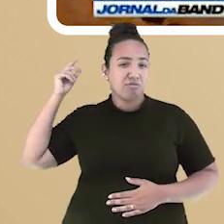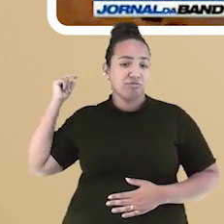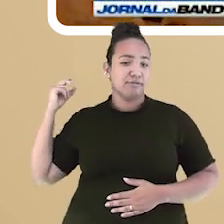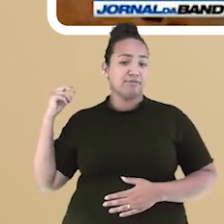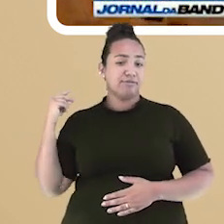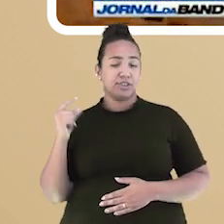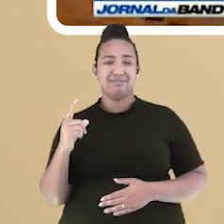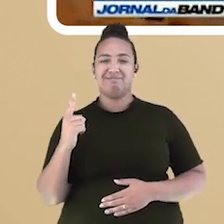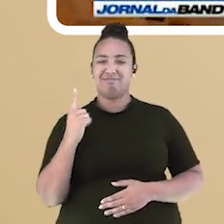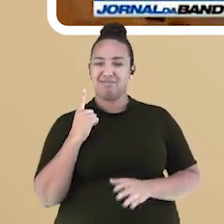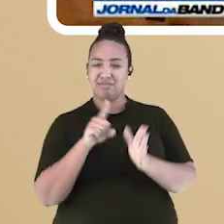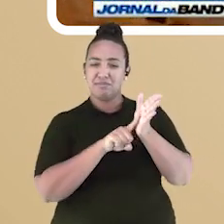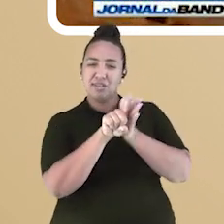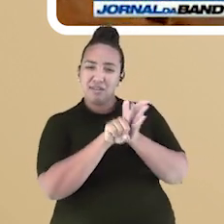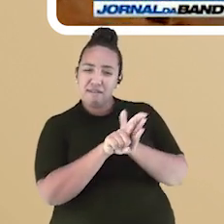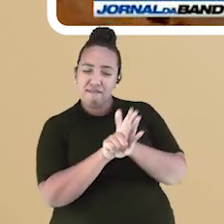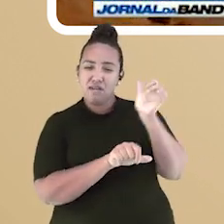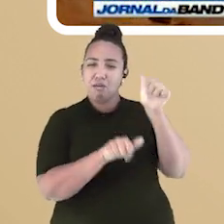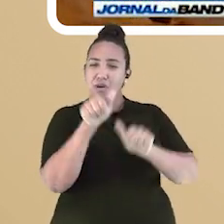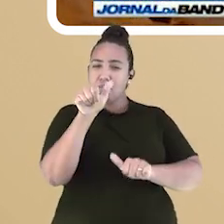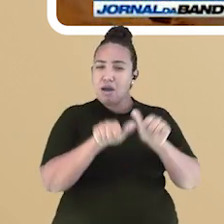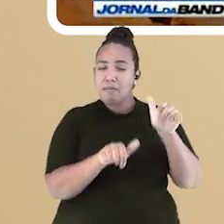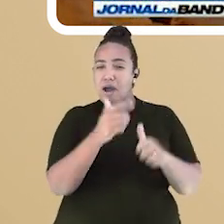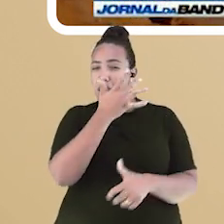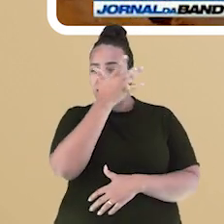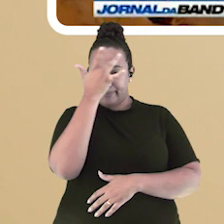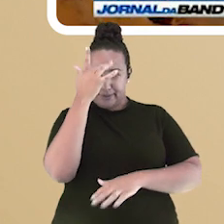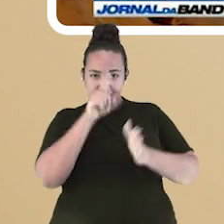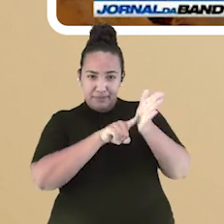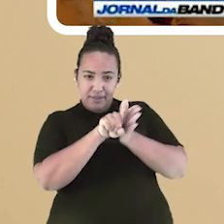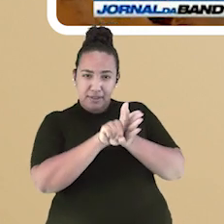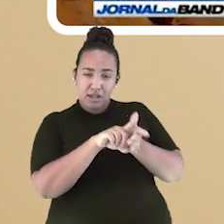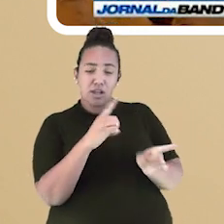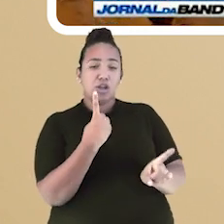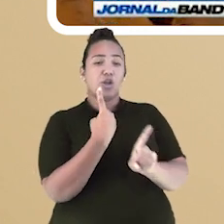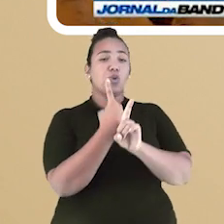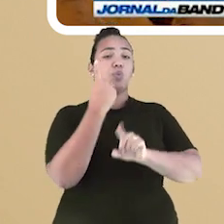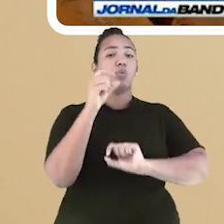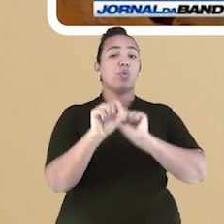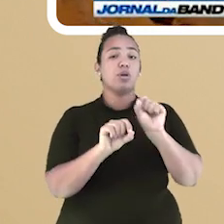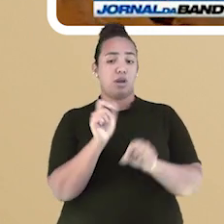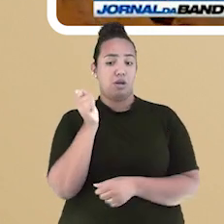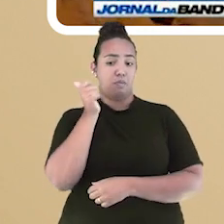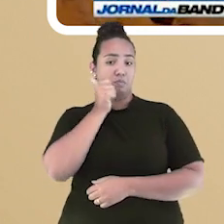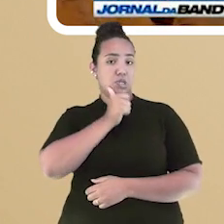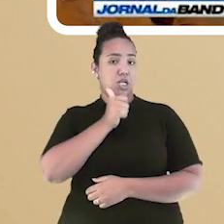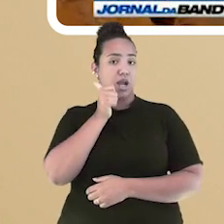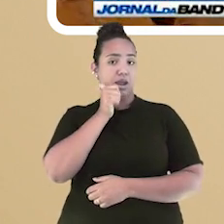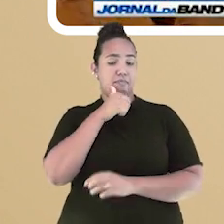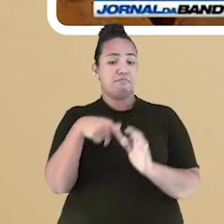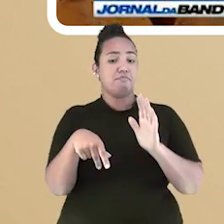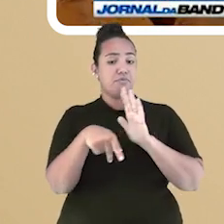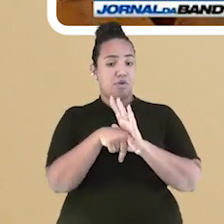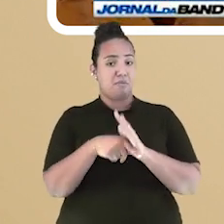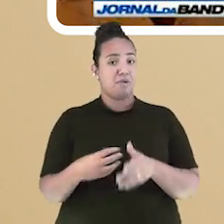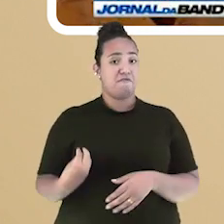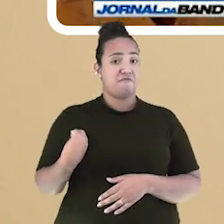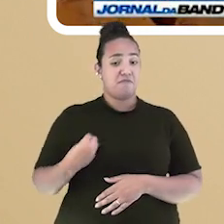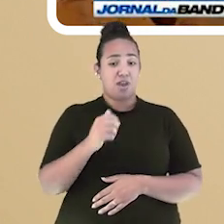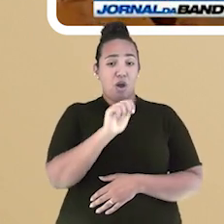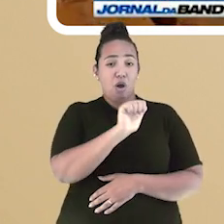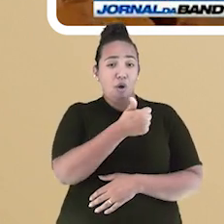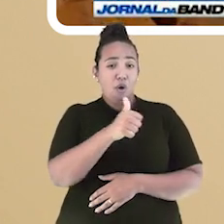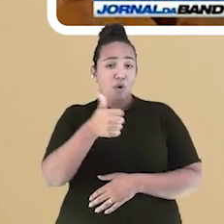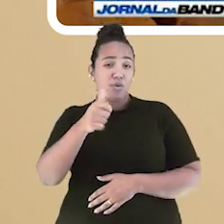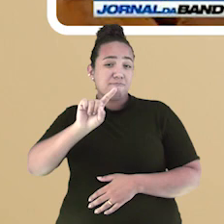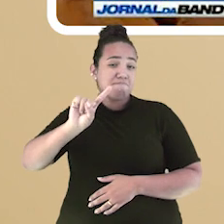uma série de análises, os pesquisadores constataram que o crânio pertencia a uma mulher que teria vivido há mais de 11 mil